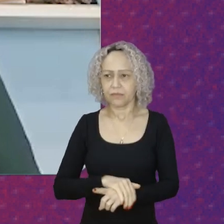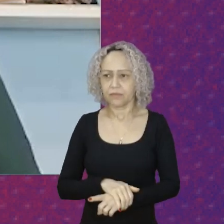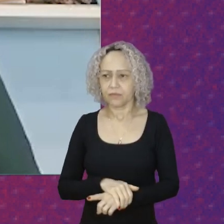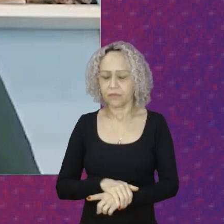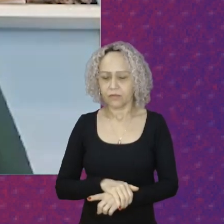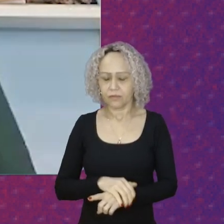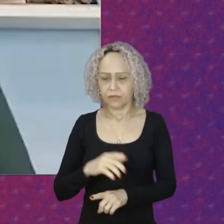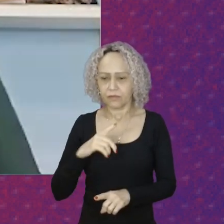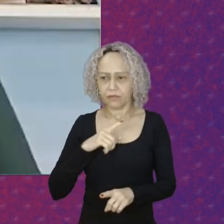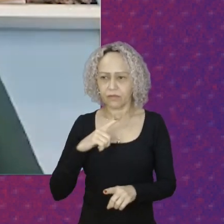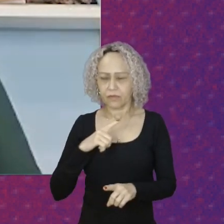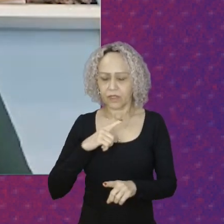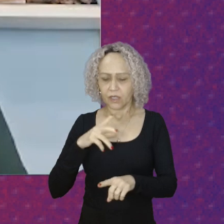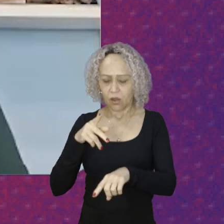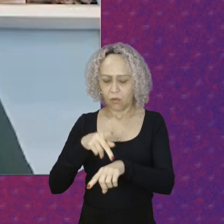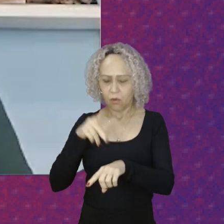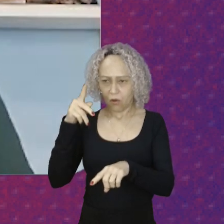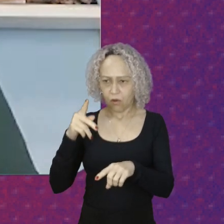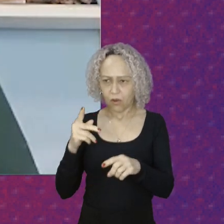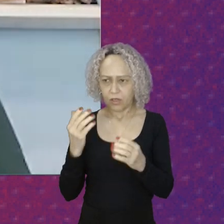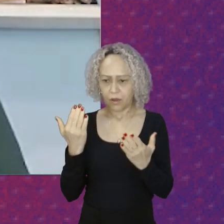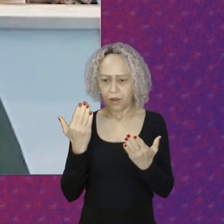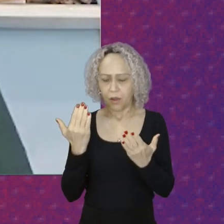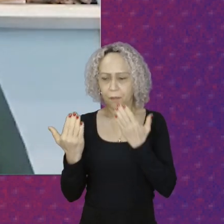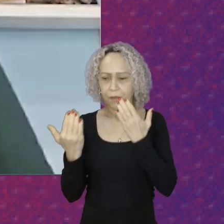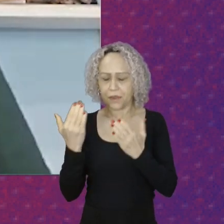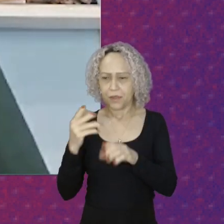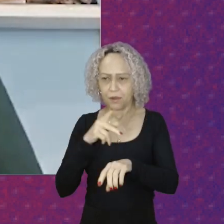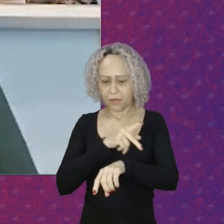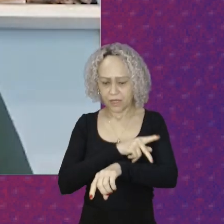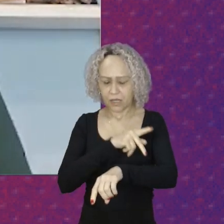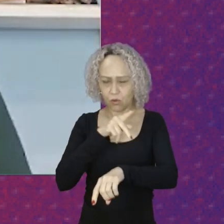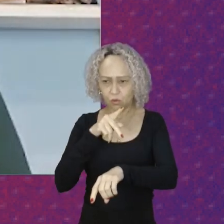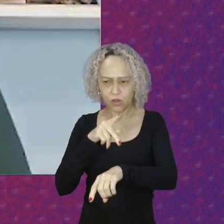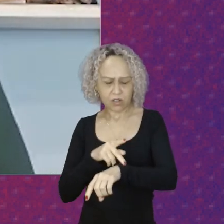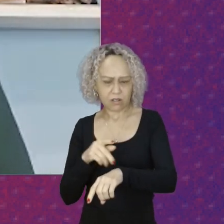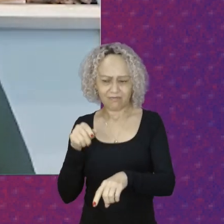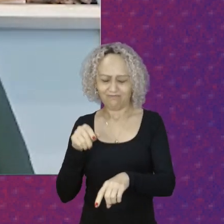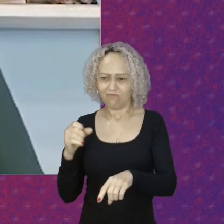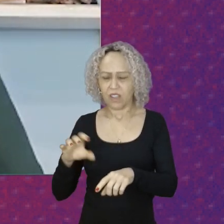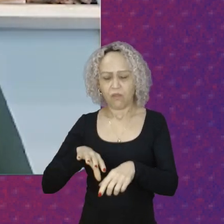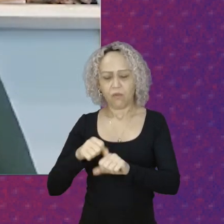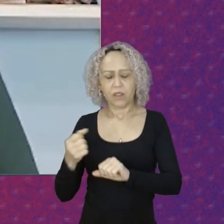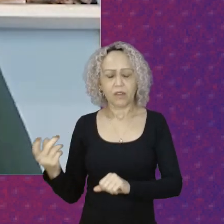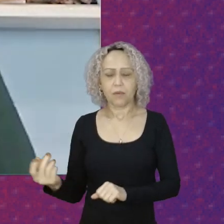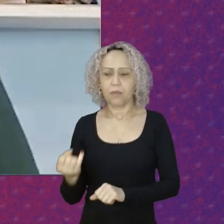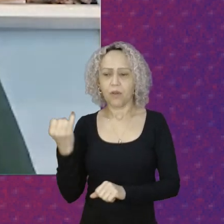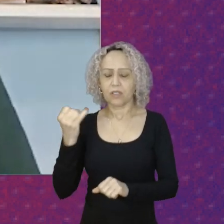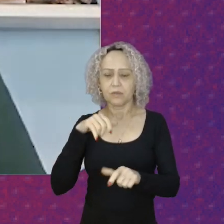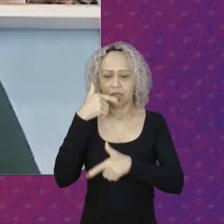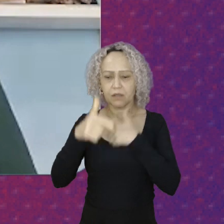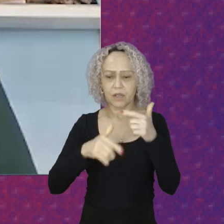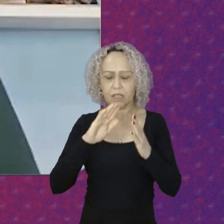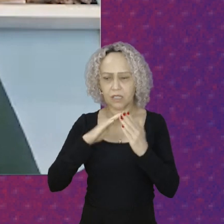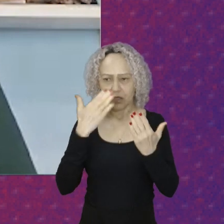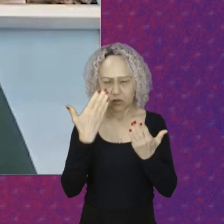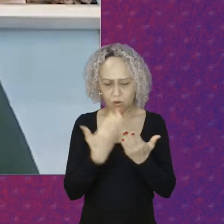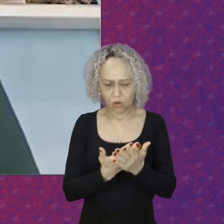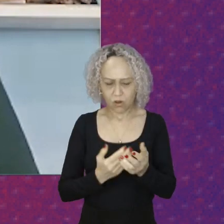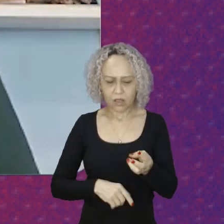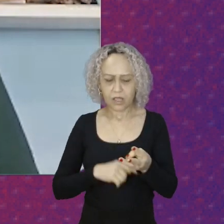Eu tenho pós em psicopedagogia, que é bem importante para o trabalho em escola, e eu estou concluindo uma pós